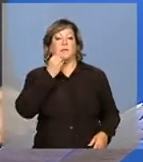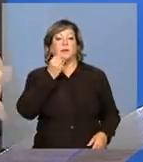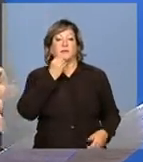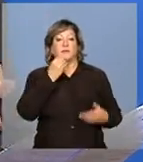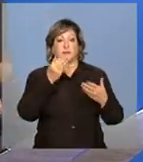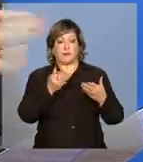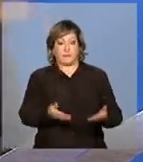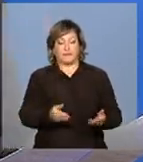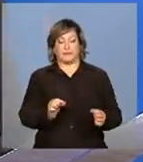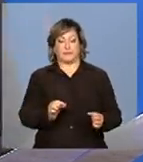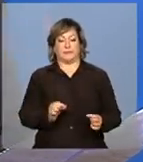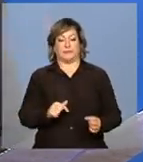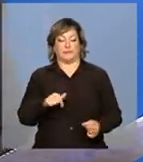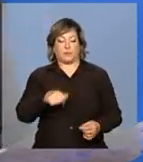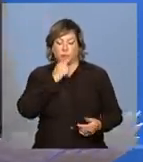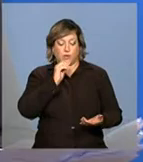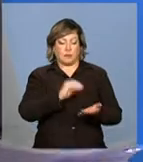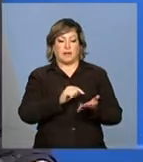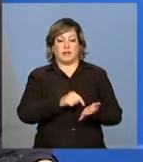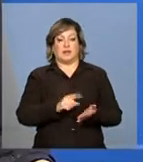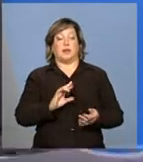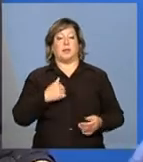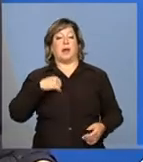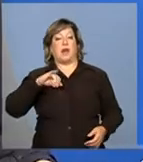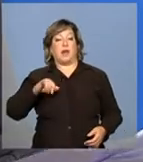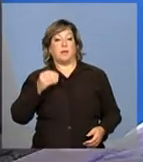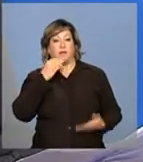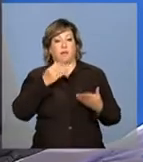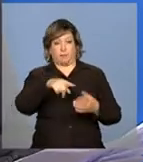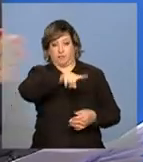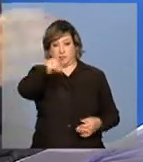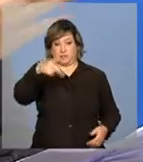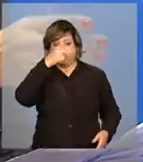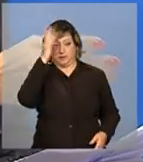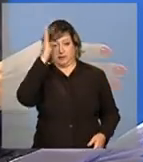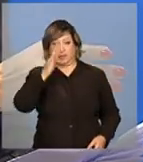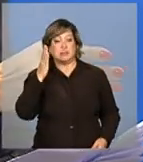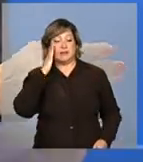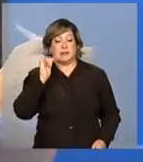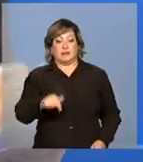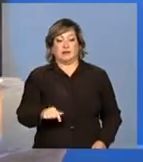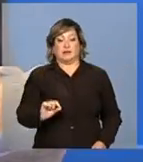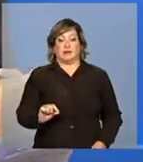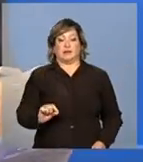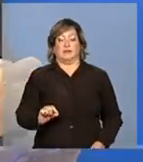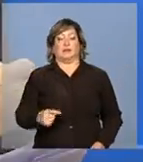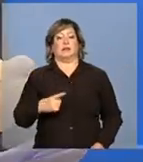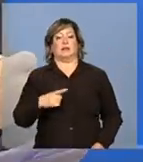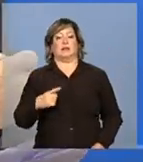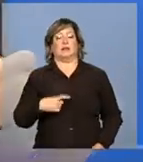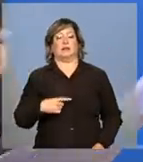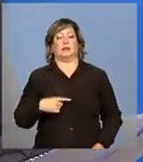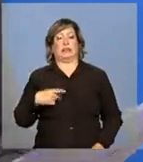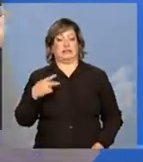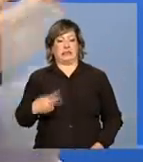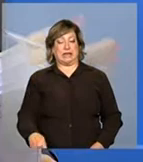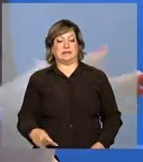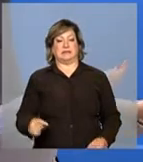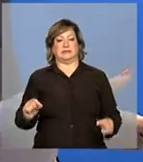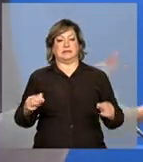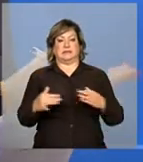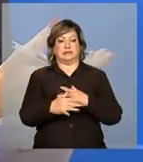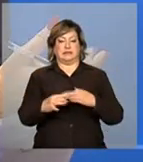aqui do meu lado isso nem tá aqui mas eu acho que é importante você né brasileiro sabia disso tomada da Cidade 60 e também essa empolgação